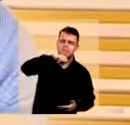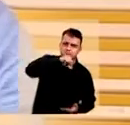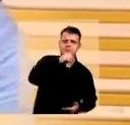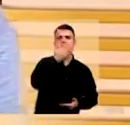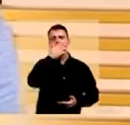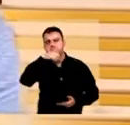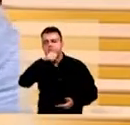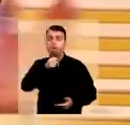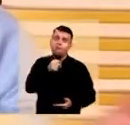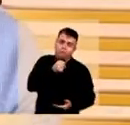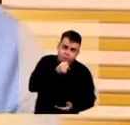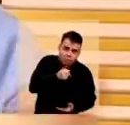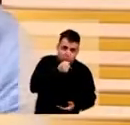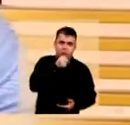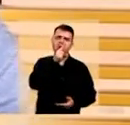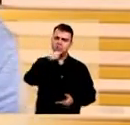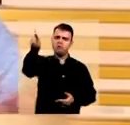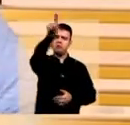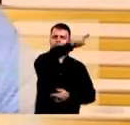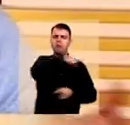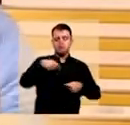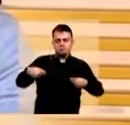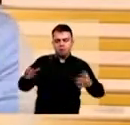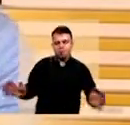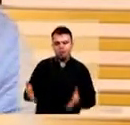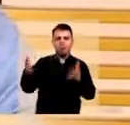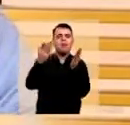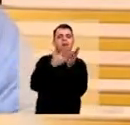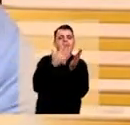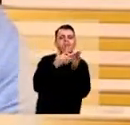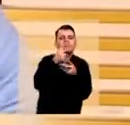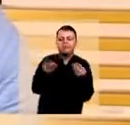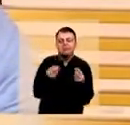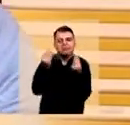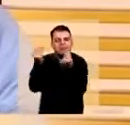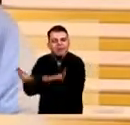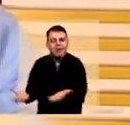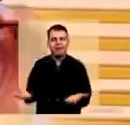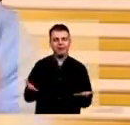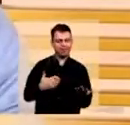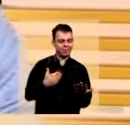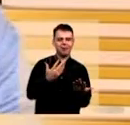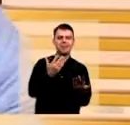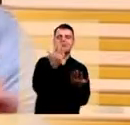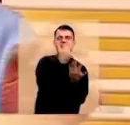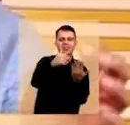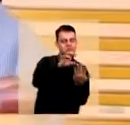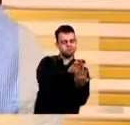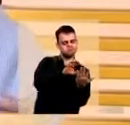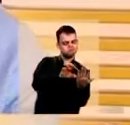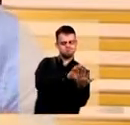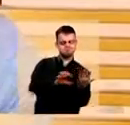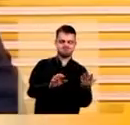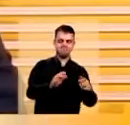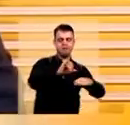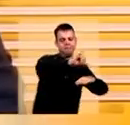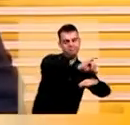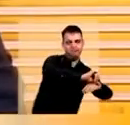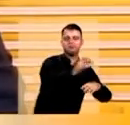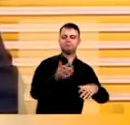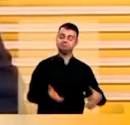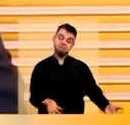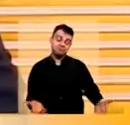A mãe, o pai, a avó, né? E, de vez em quando comprar um livrinho com as figurinhas. Deixar à